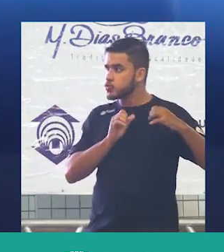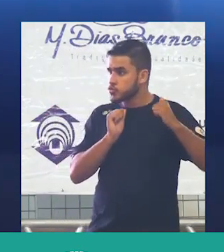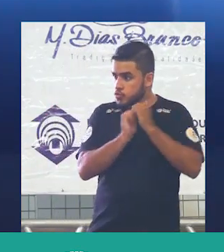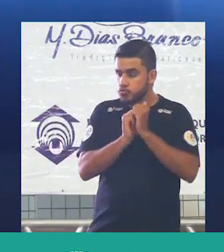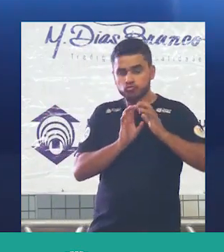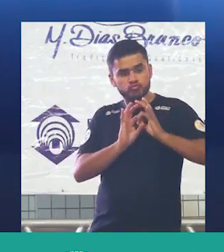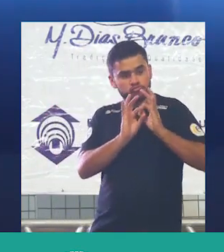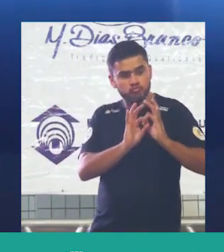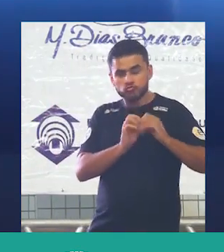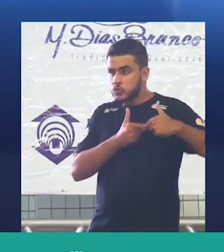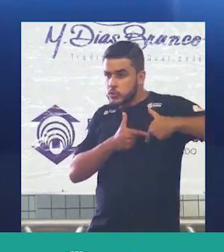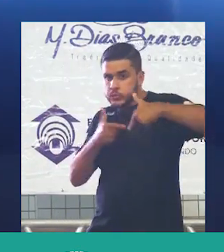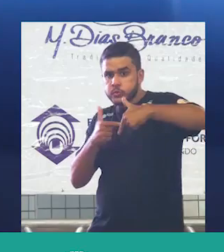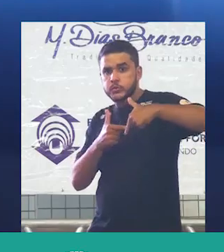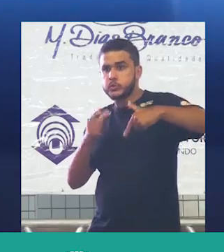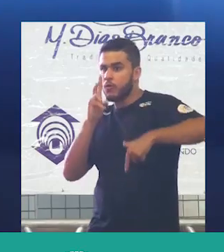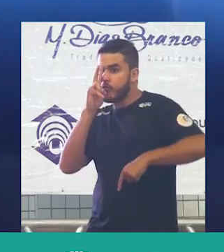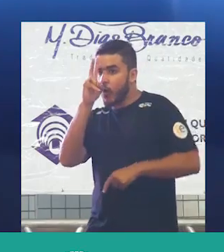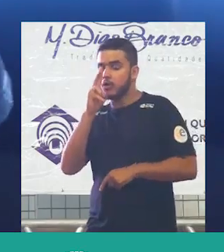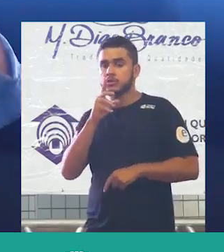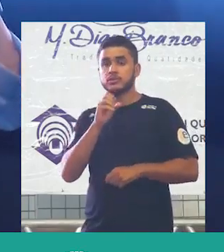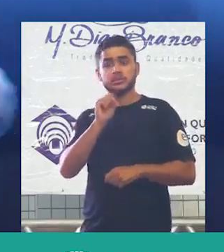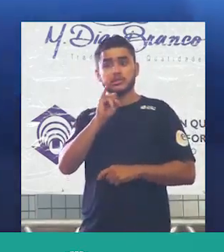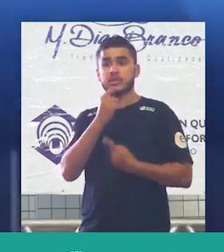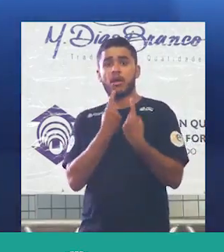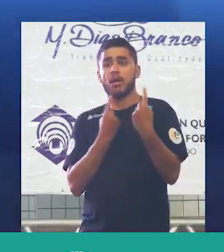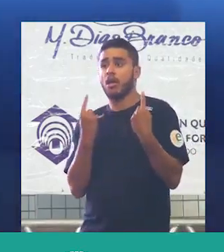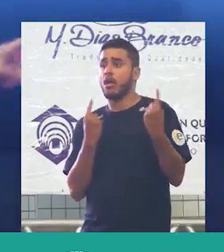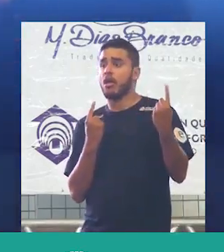é forte. Aí o que os